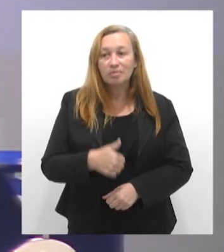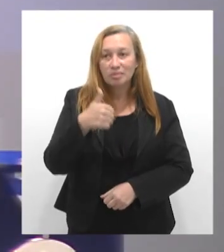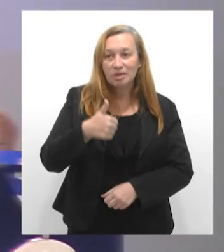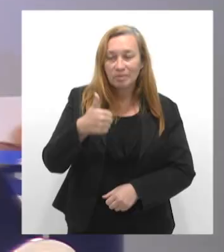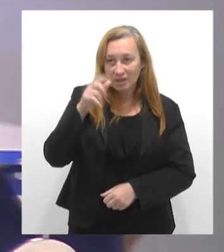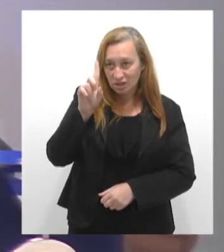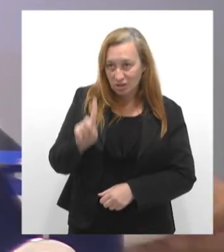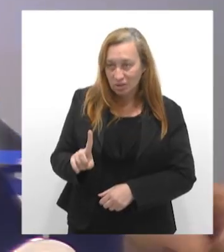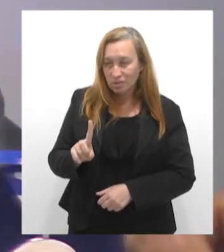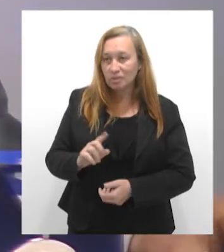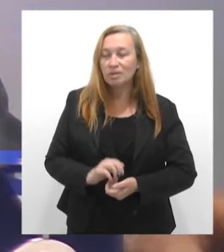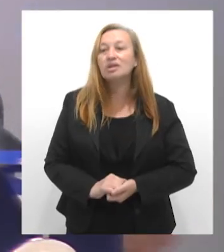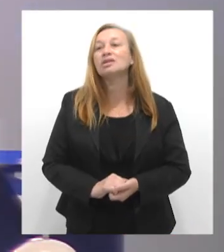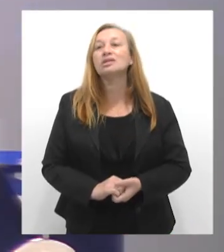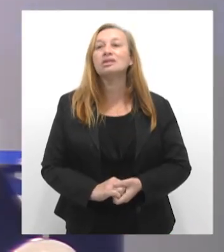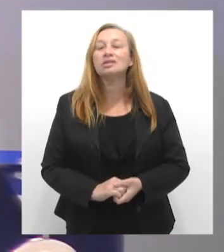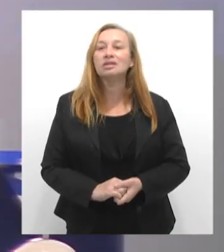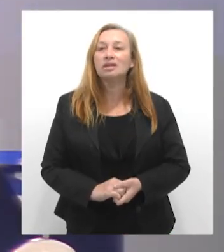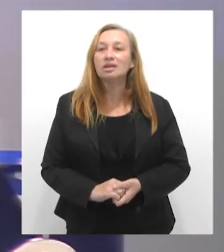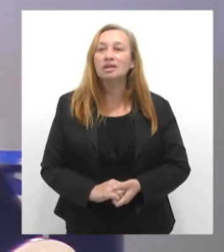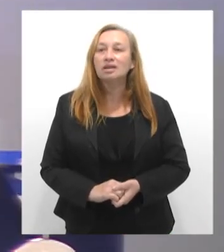diretora.